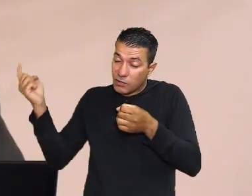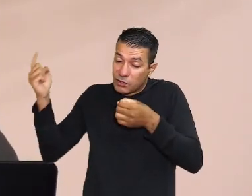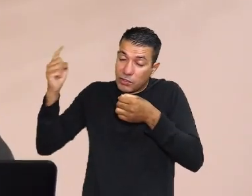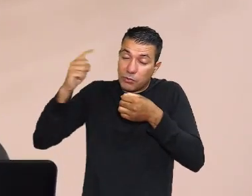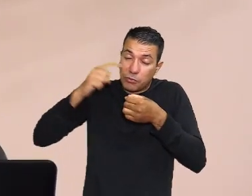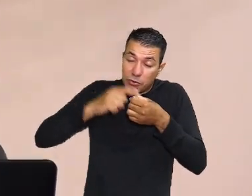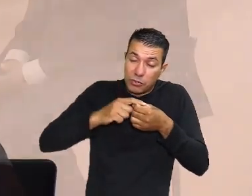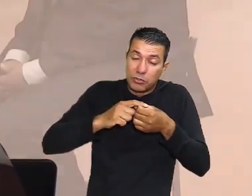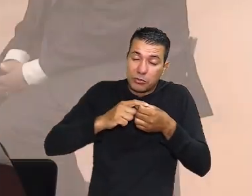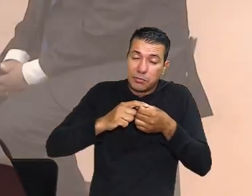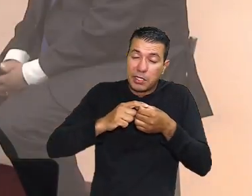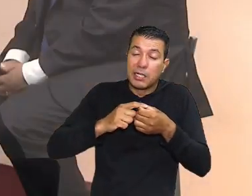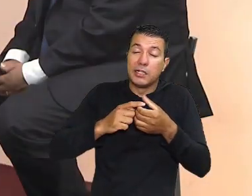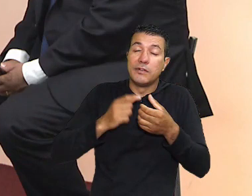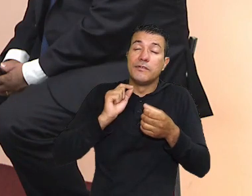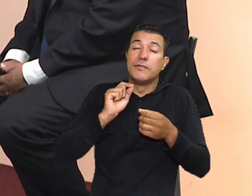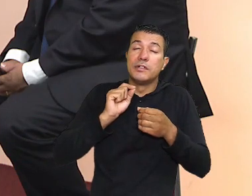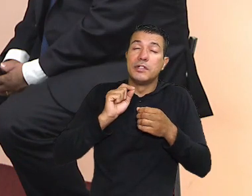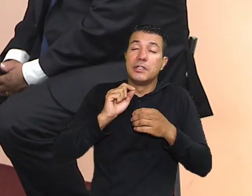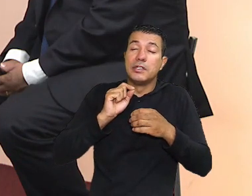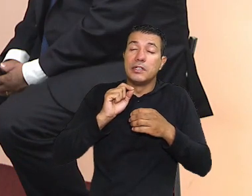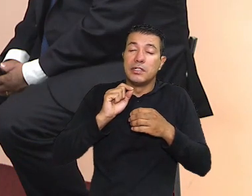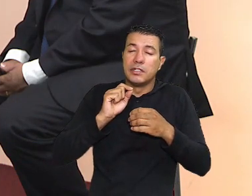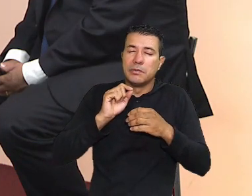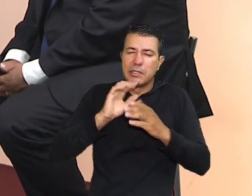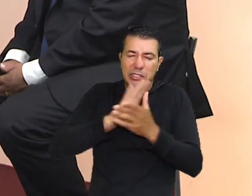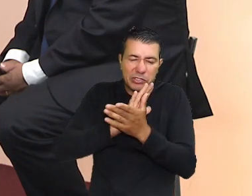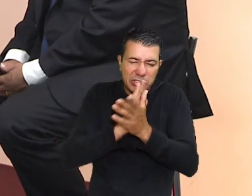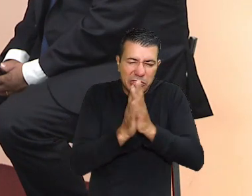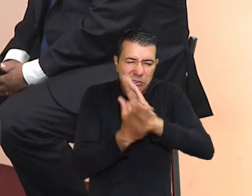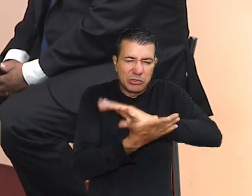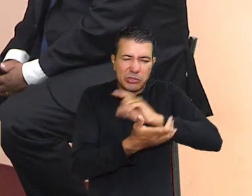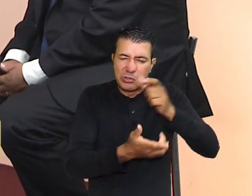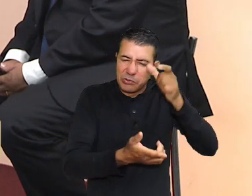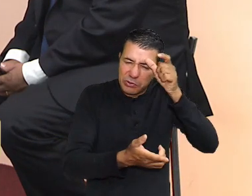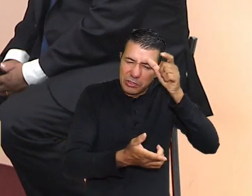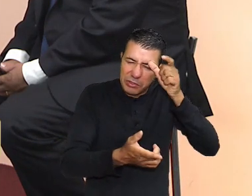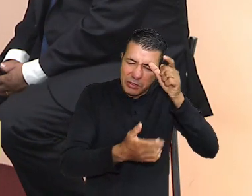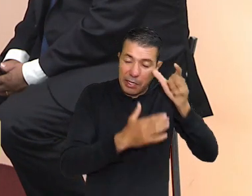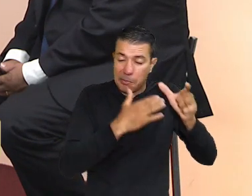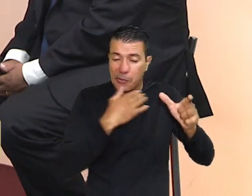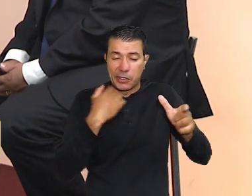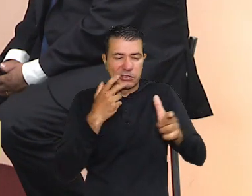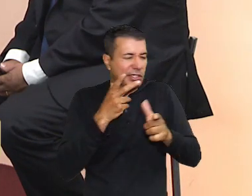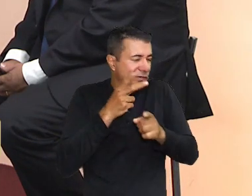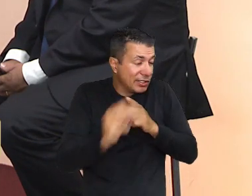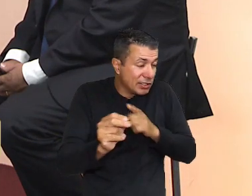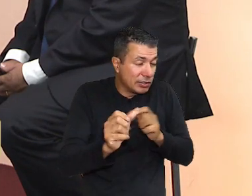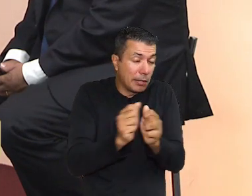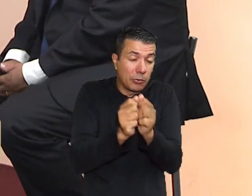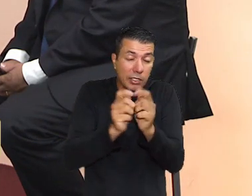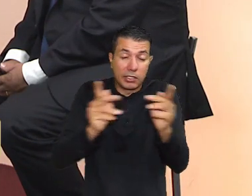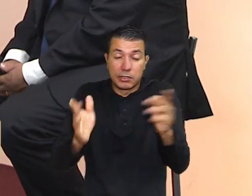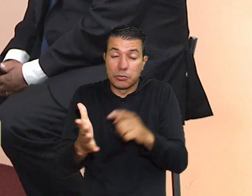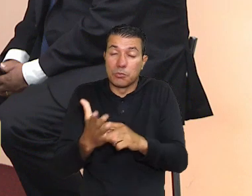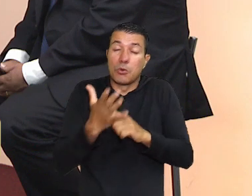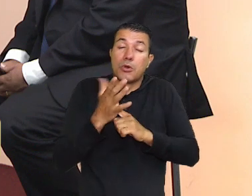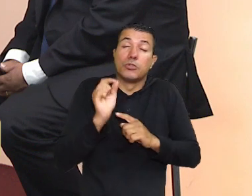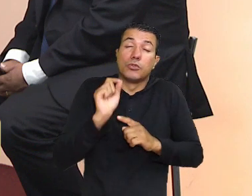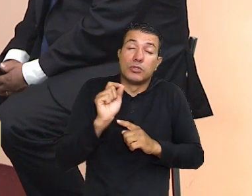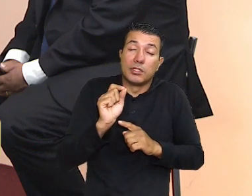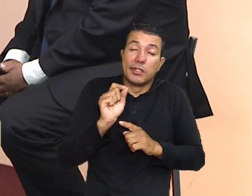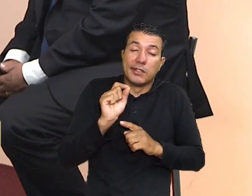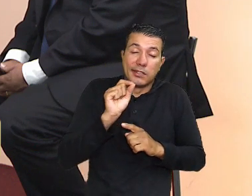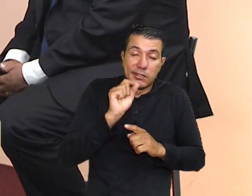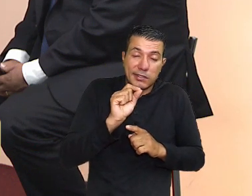obras do diabo, Senhor. A verdade é que a morte já é um inimigo vencido, porque o Apocalipse nos mostra que esse